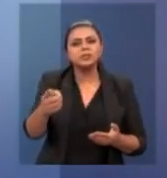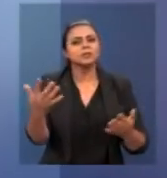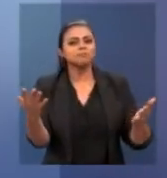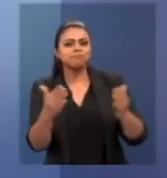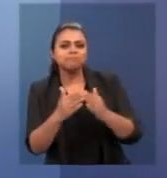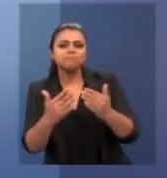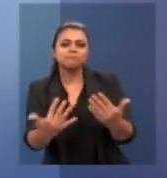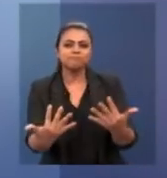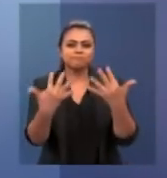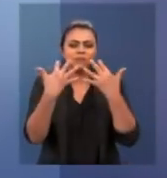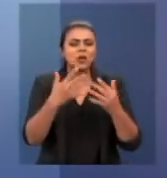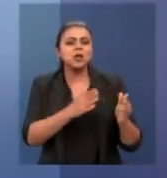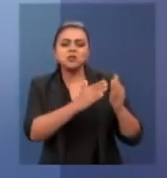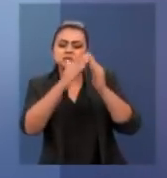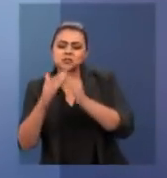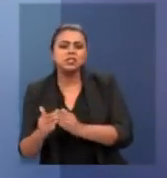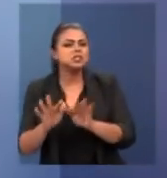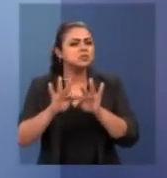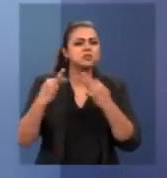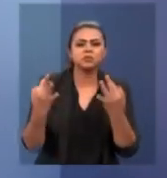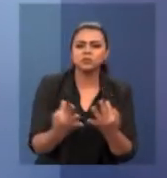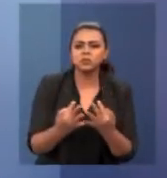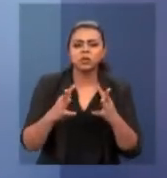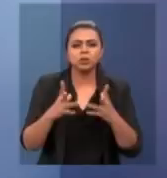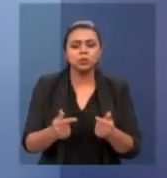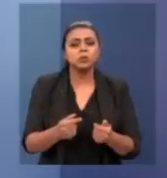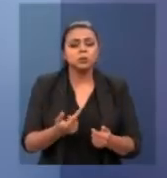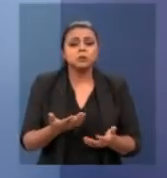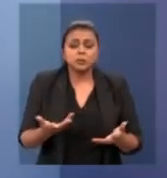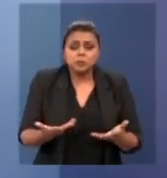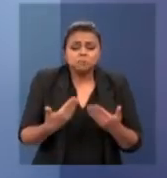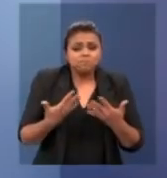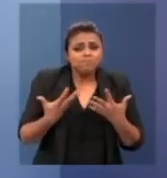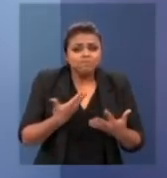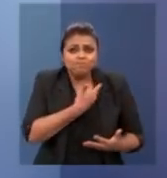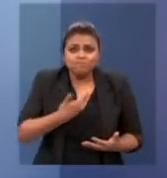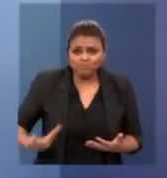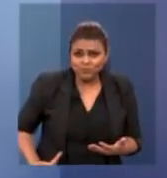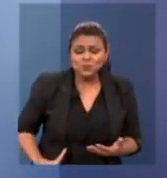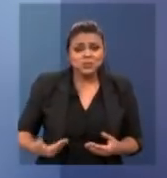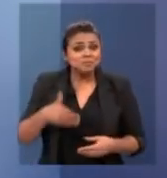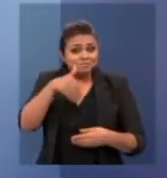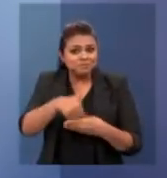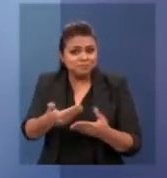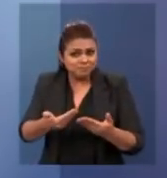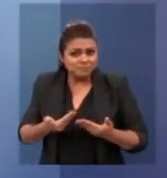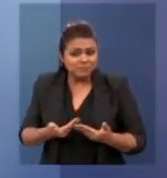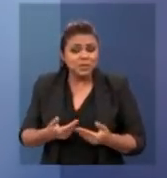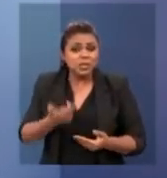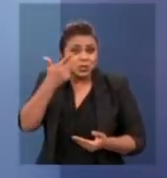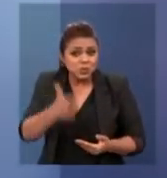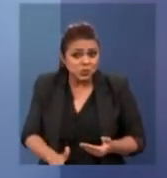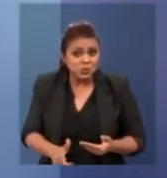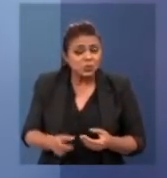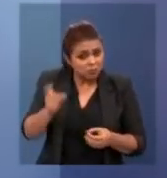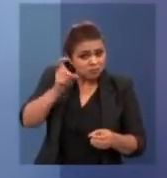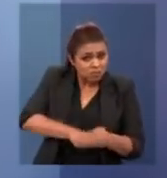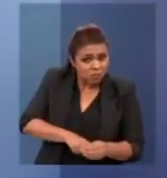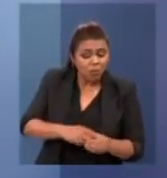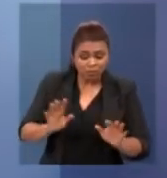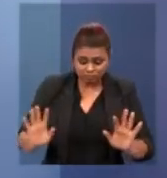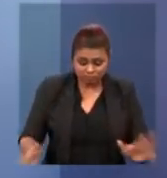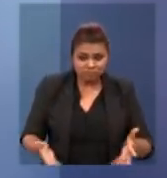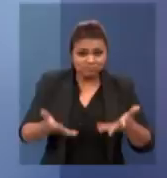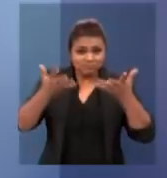acompanhando o seu vizinho seu a sua família que nos dê oportunidade de chegar ao governo e de lá de novo fazer o estado voltar a